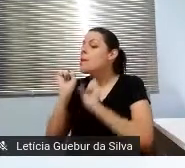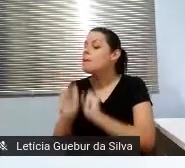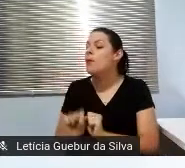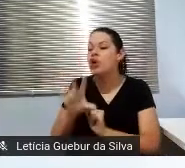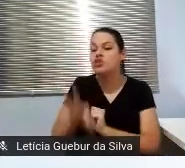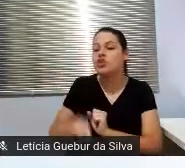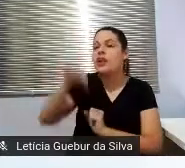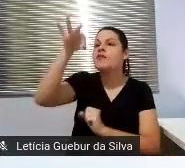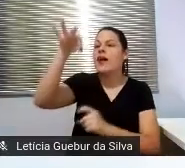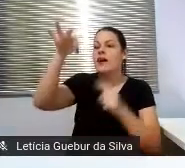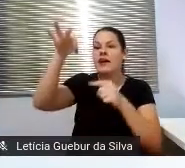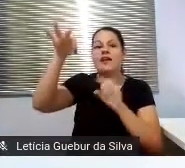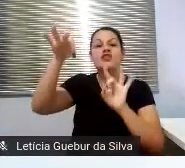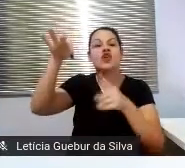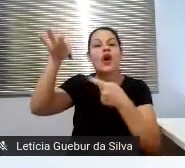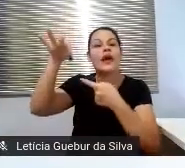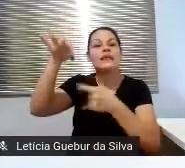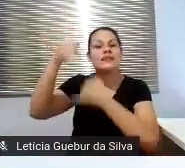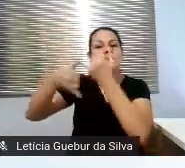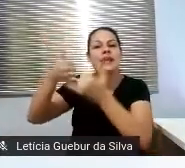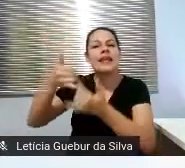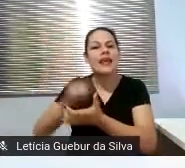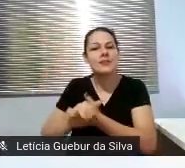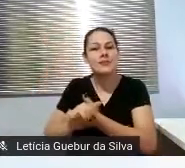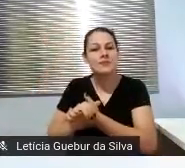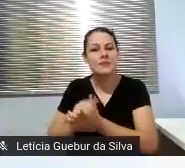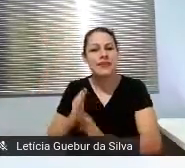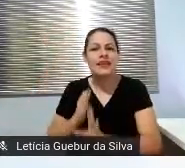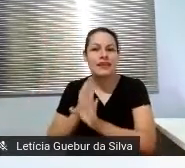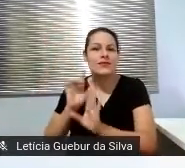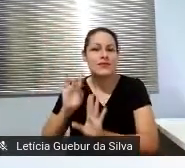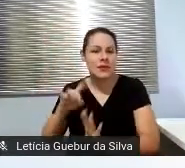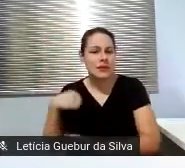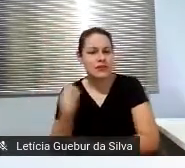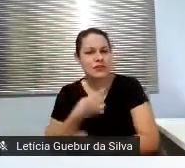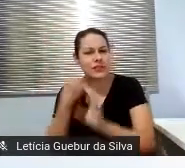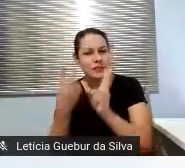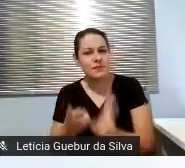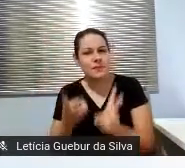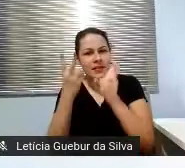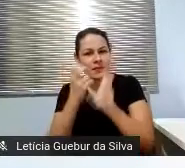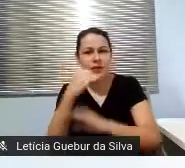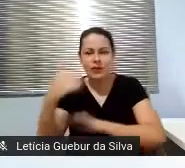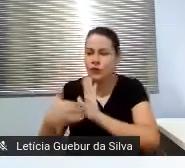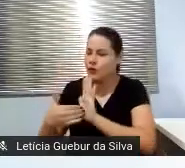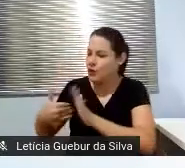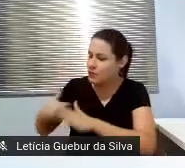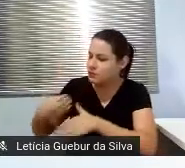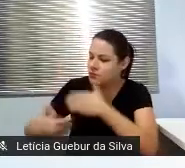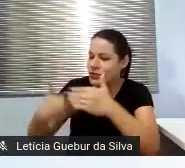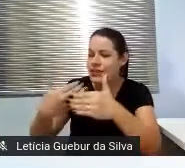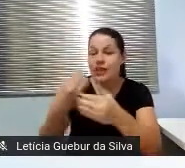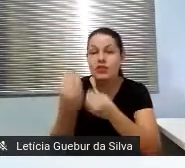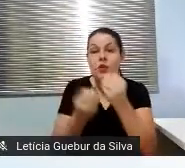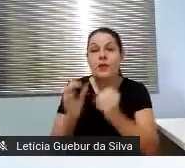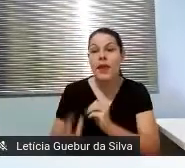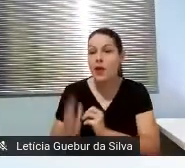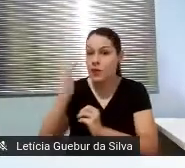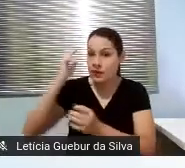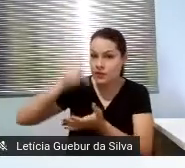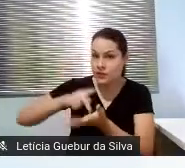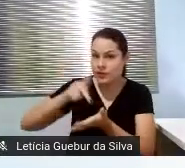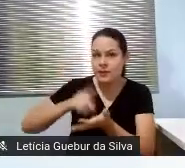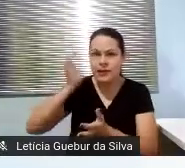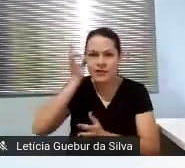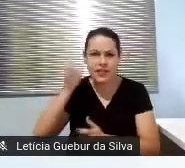leva um brinquedo só. Então, É. só para a gente identificar o processo dessas peças orçamentárias, para facilitar um